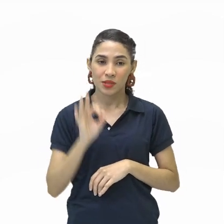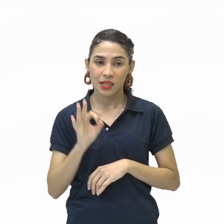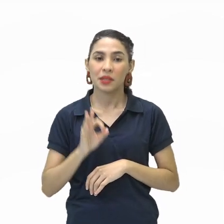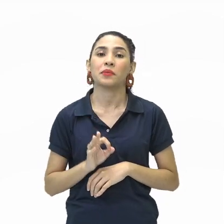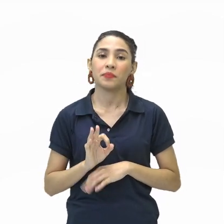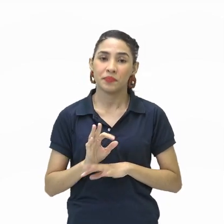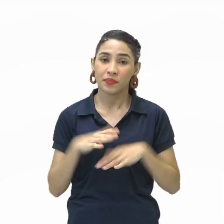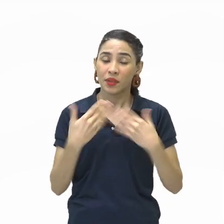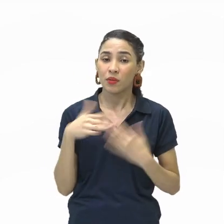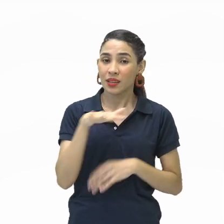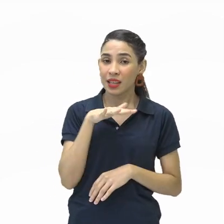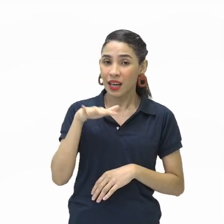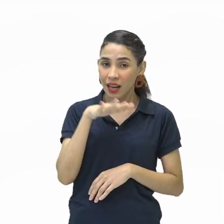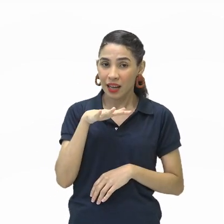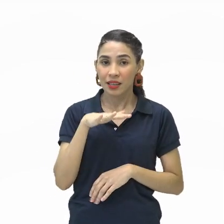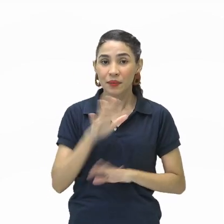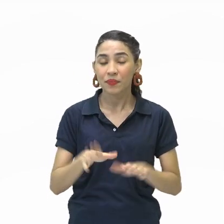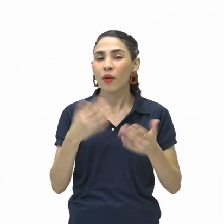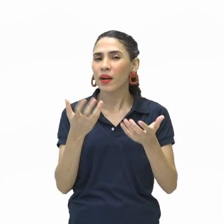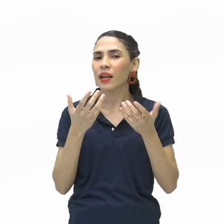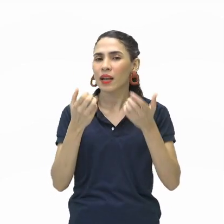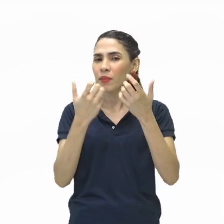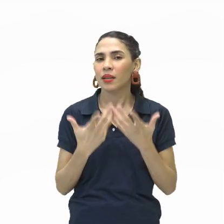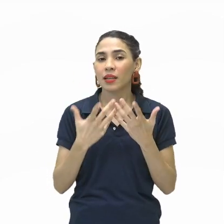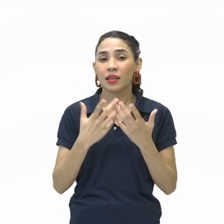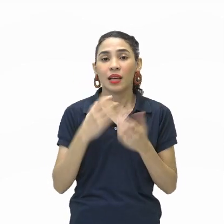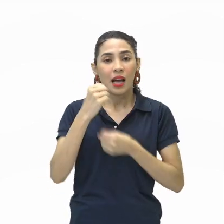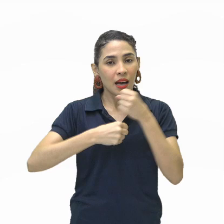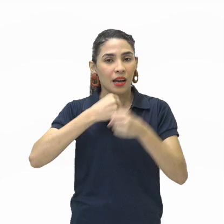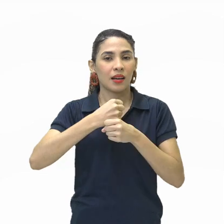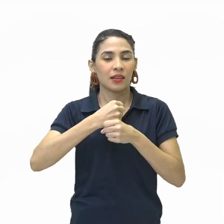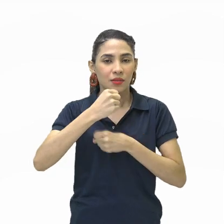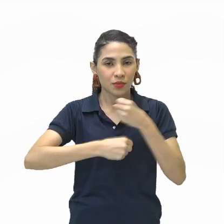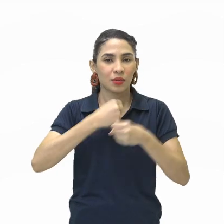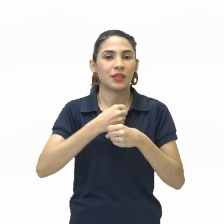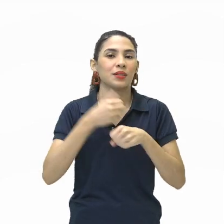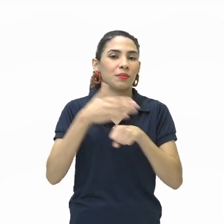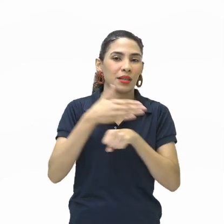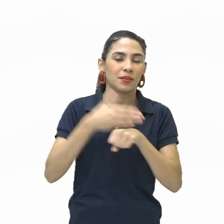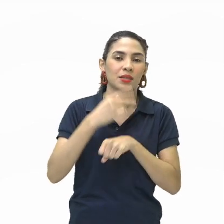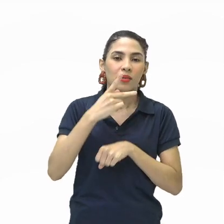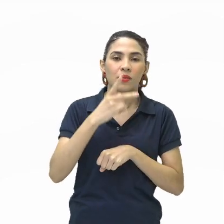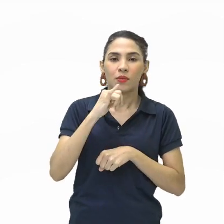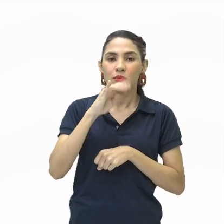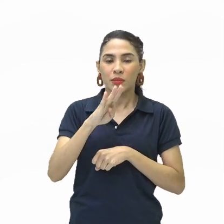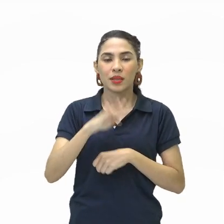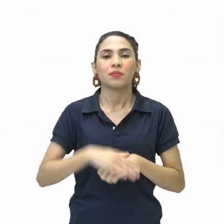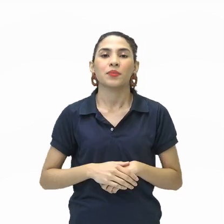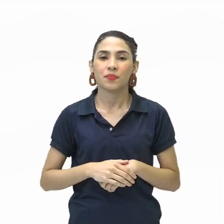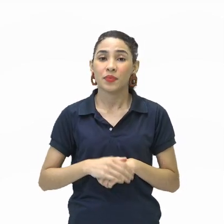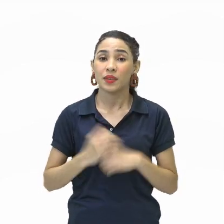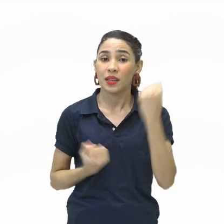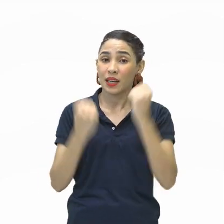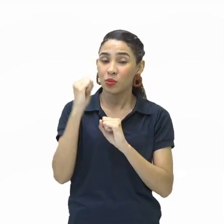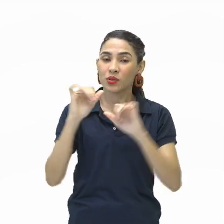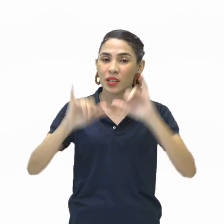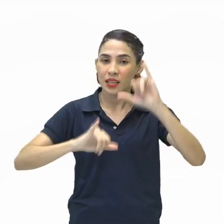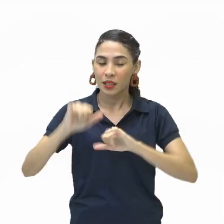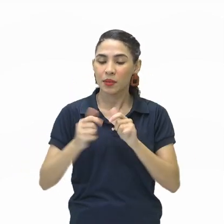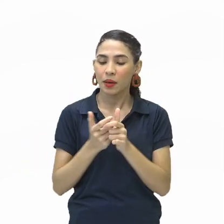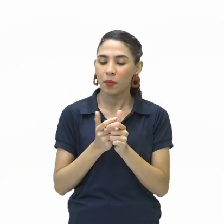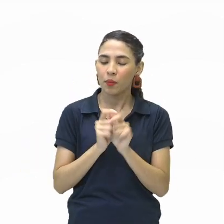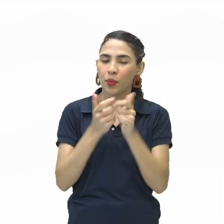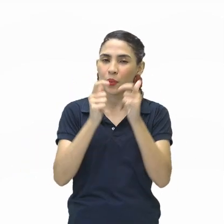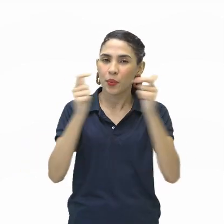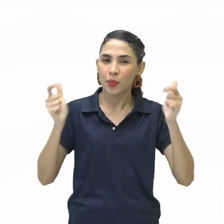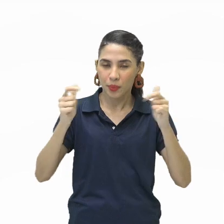2,6%, né, nesse setor. Então, quer dizer que a cada ano, né, essa participação do PIB da indústria química vem